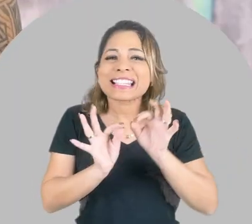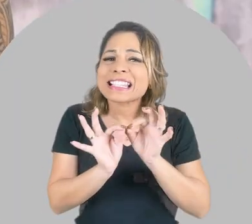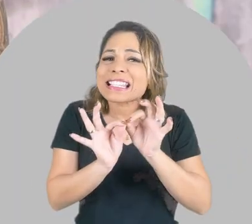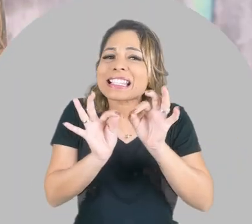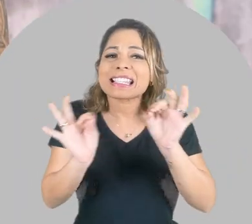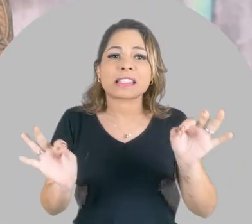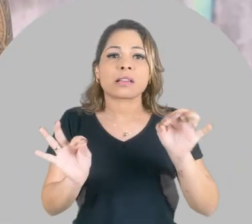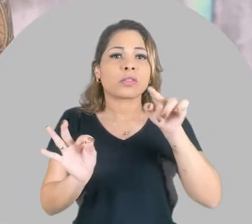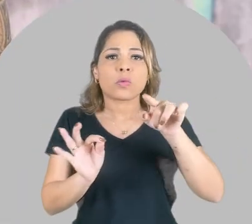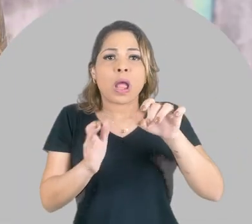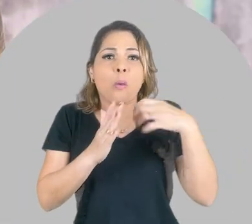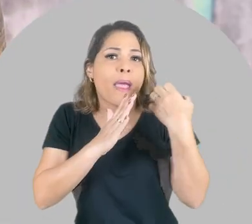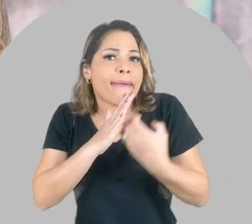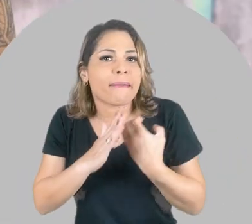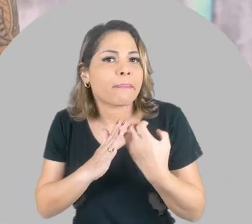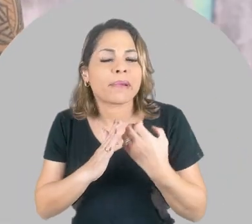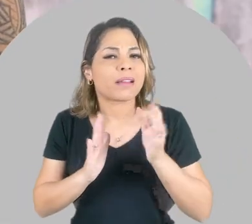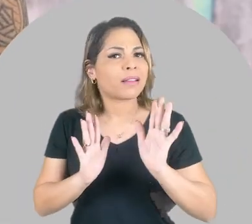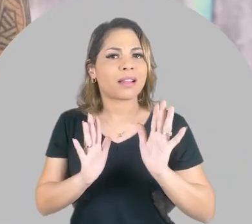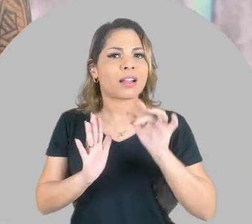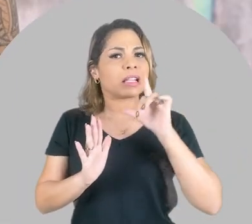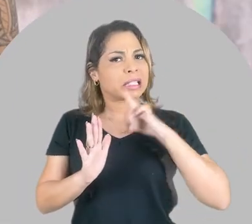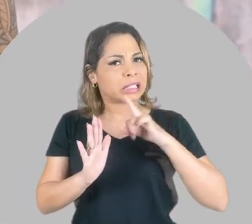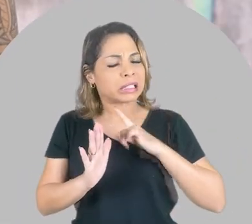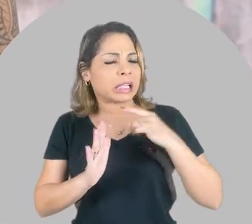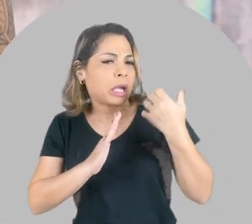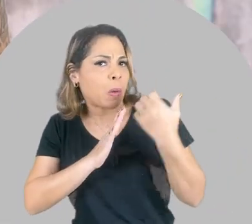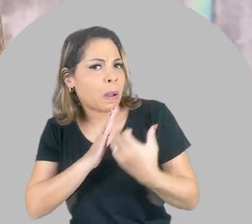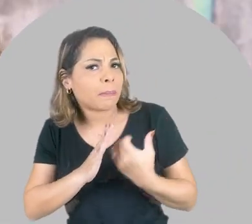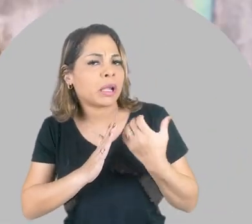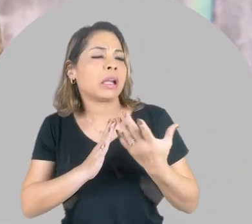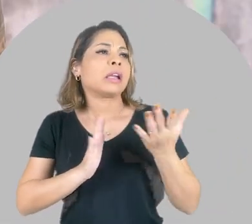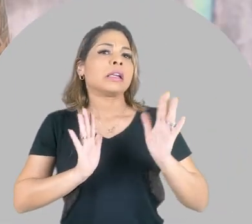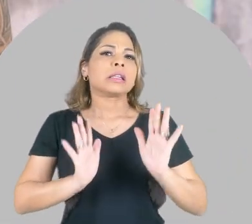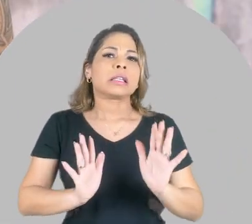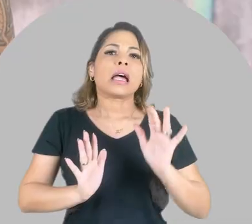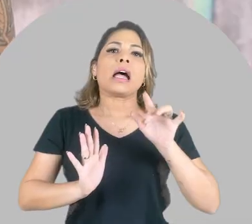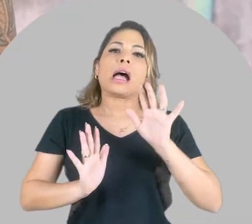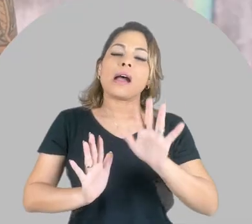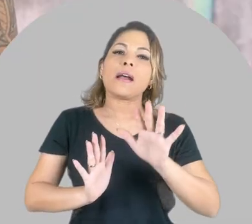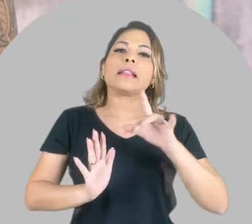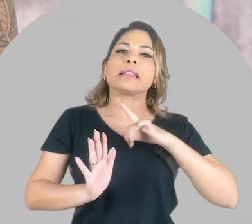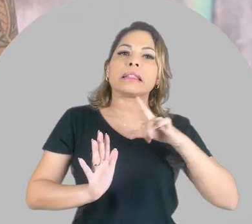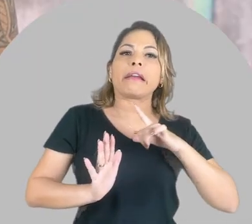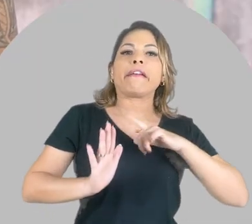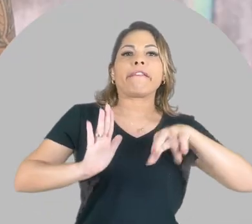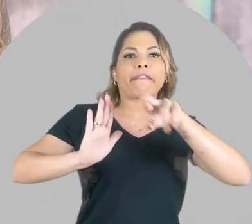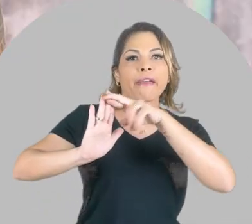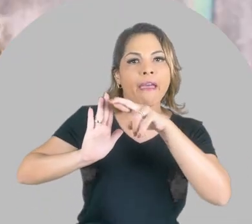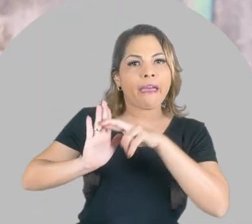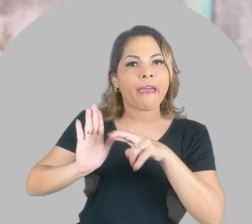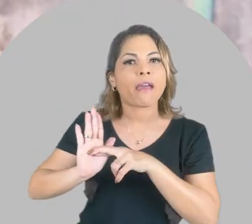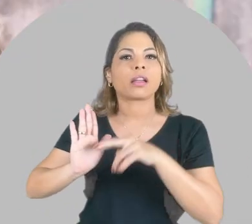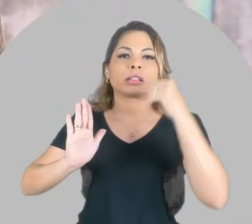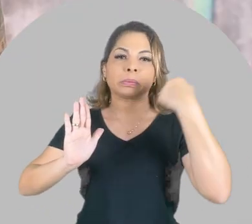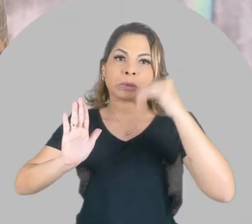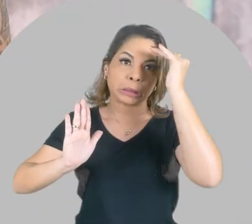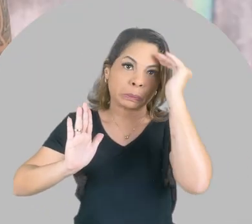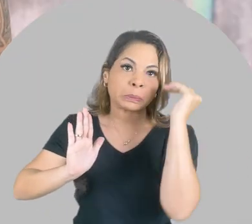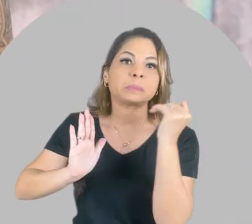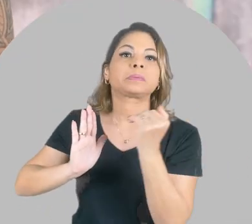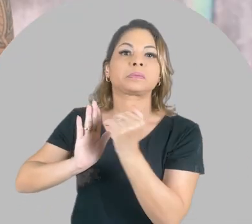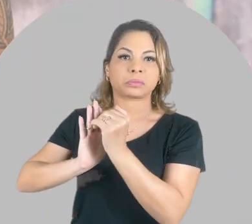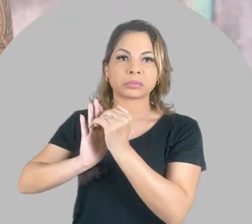isso é muito simples. O hip hop ele não é uma entidade, tá ligado? Quando você tem uma entidade, uma empresa, um negócio, você tem